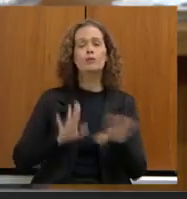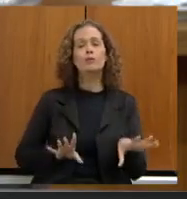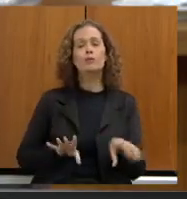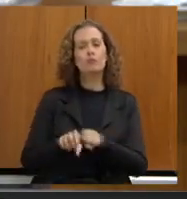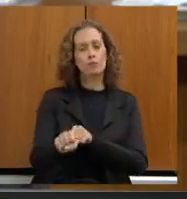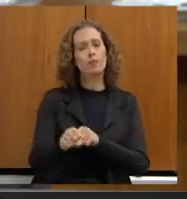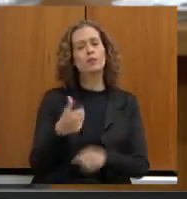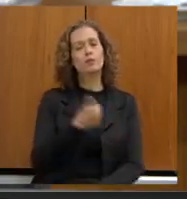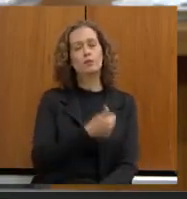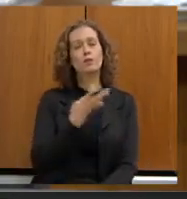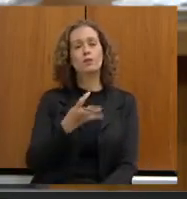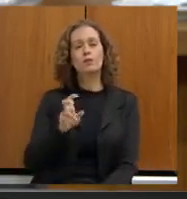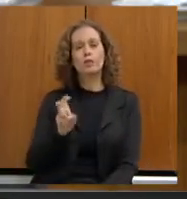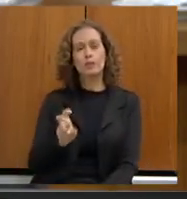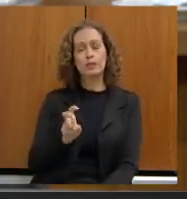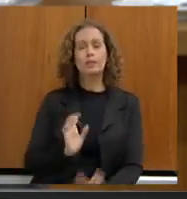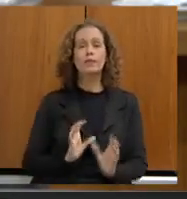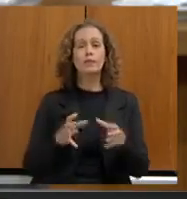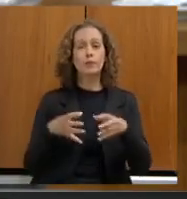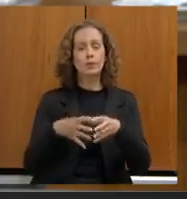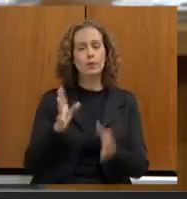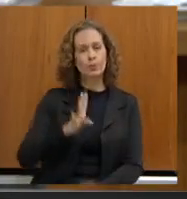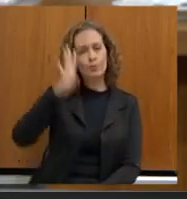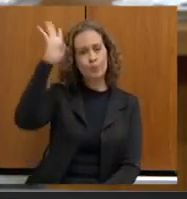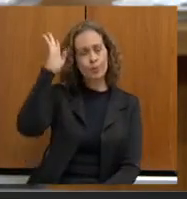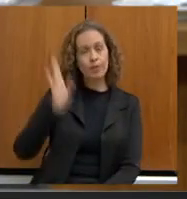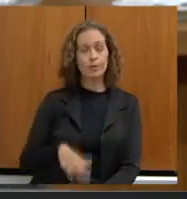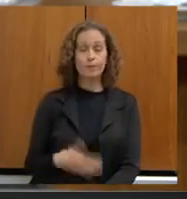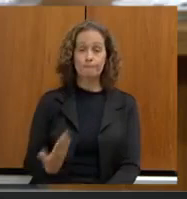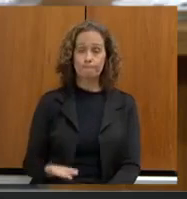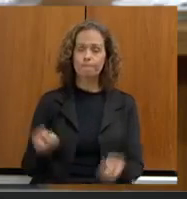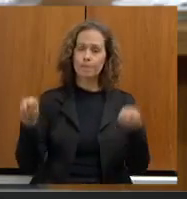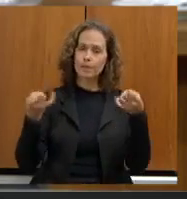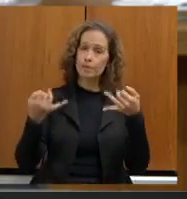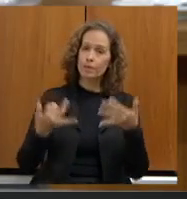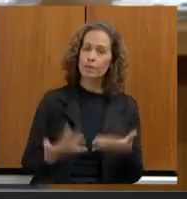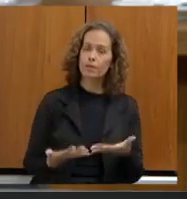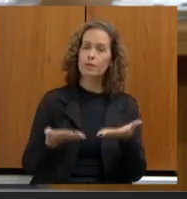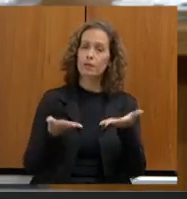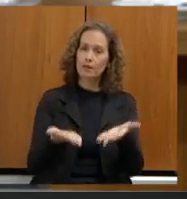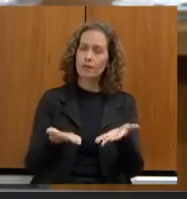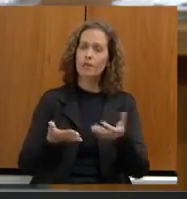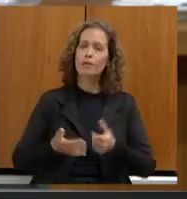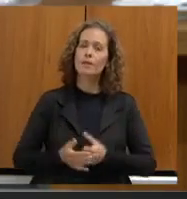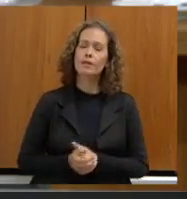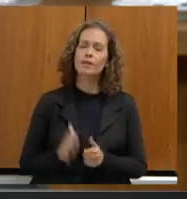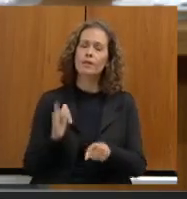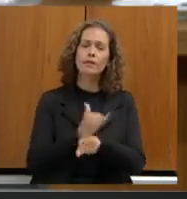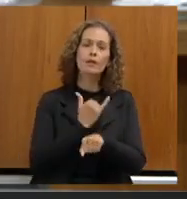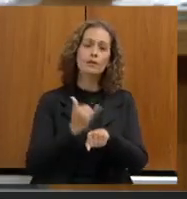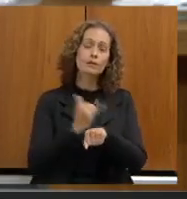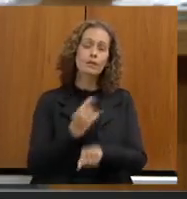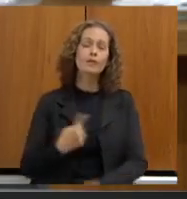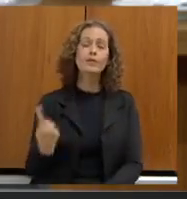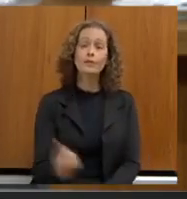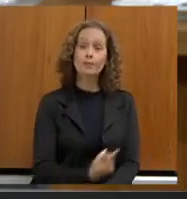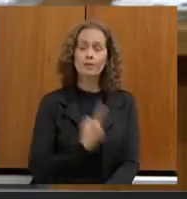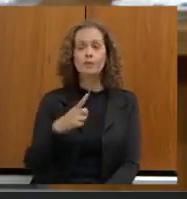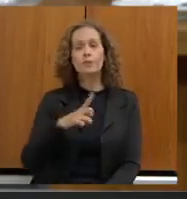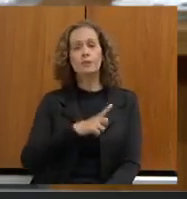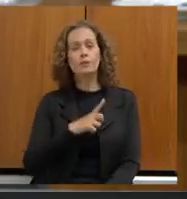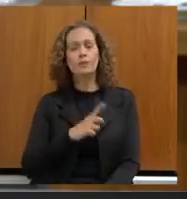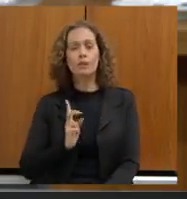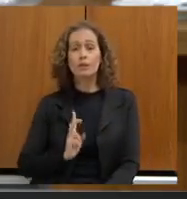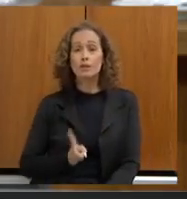desse 145 bombeiros Essa foi a explicação é essa é a estratégia para que a gente possa ter